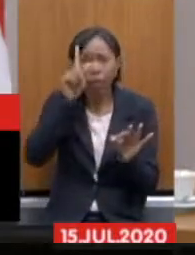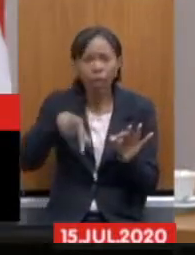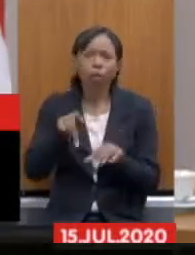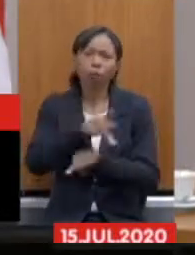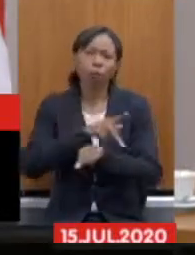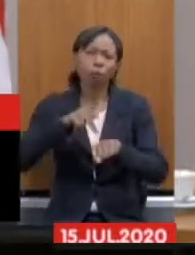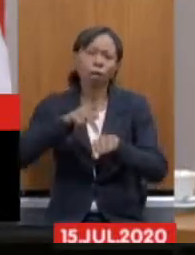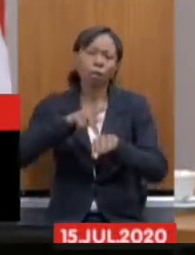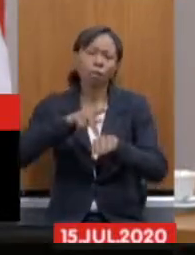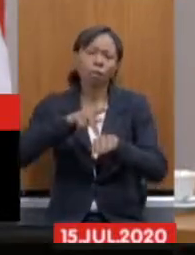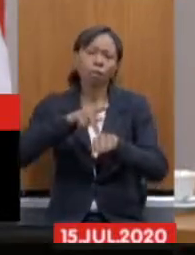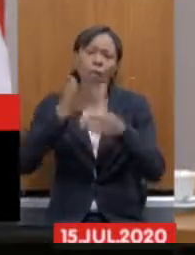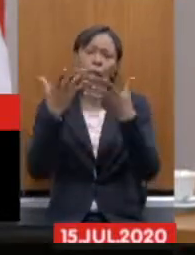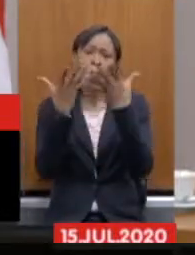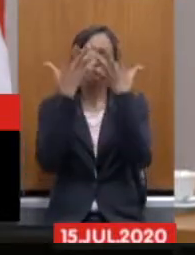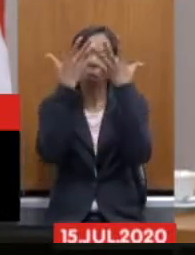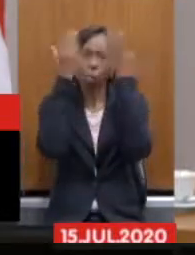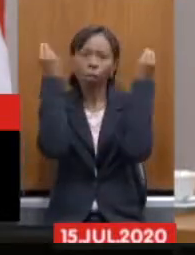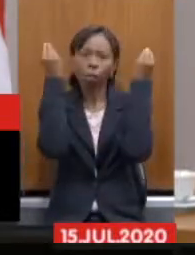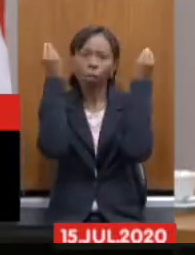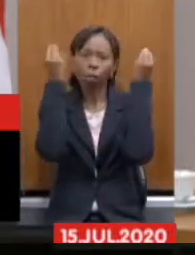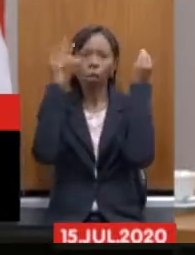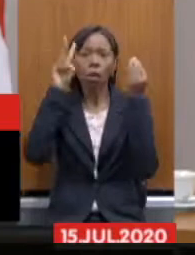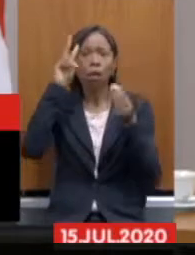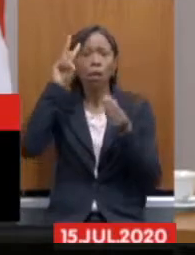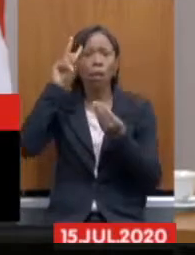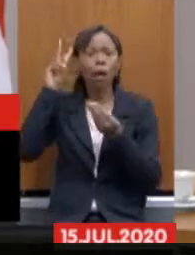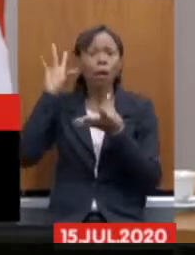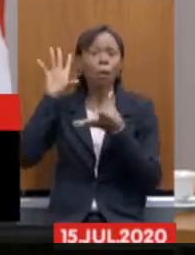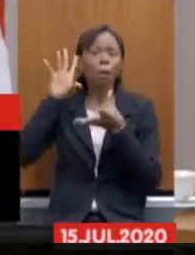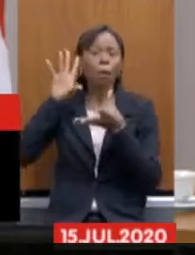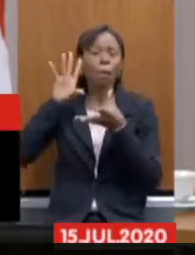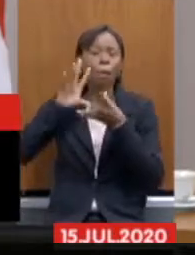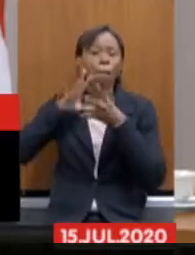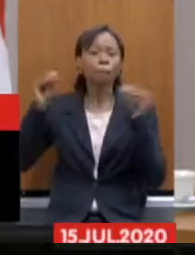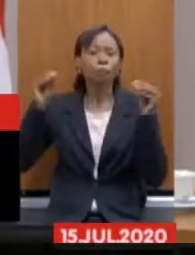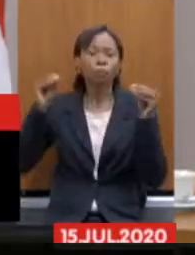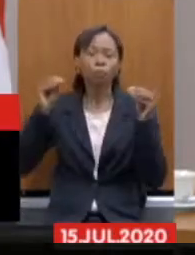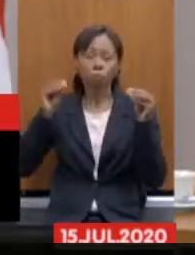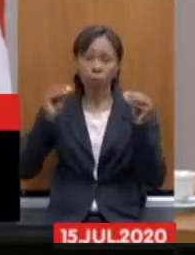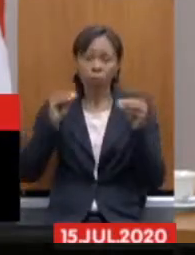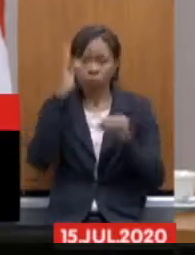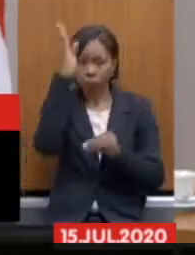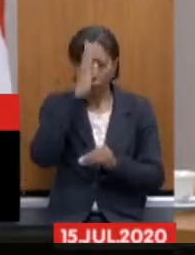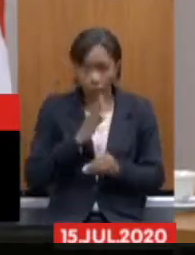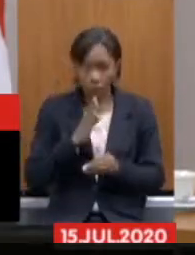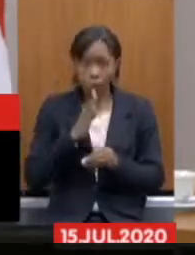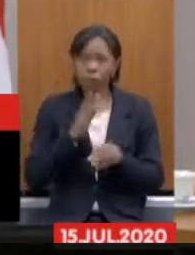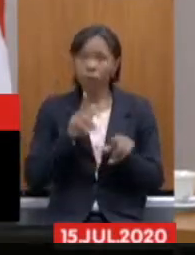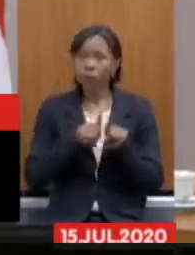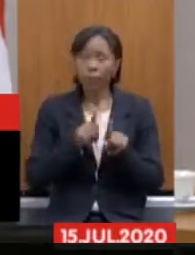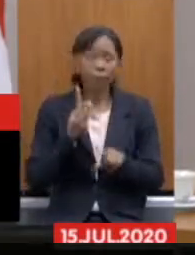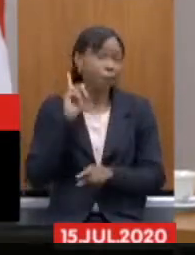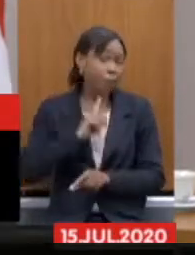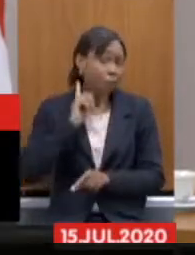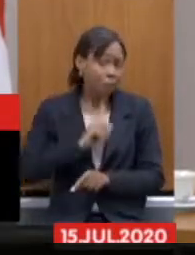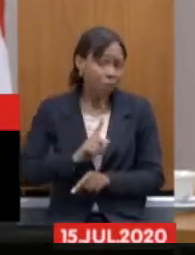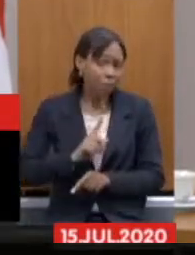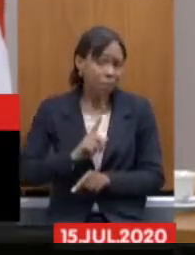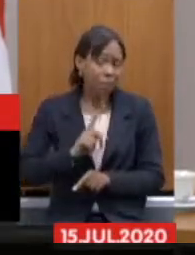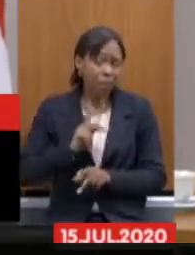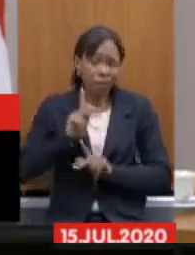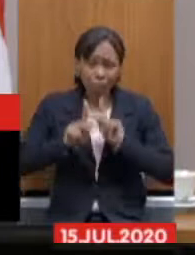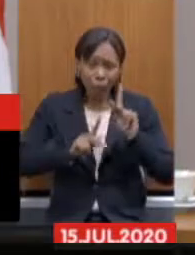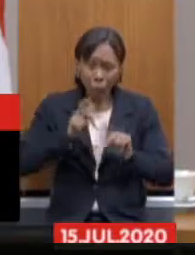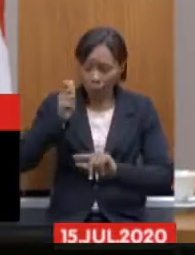história e no brasil e claro minas gerais os inativos tem sido rotineiramente